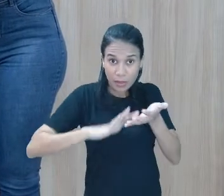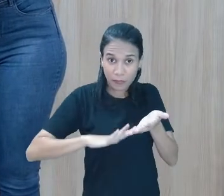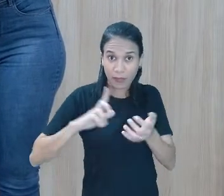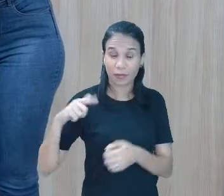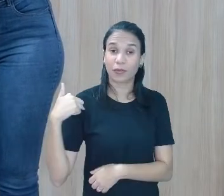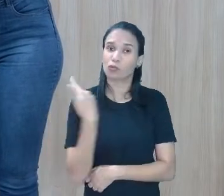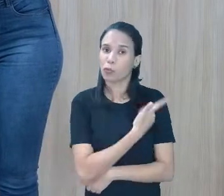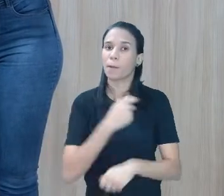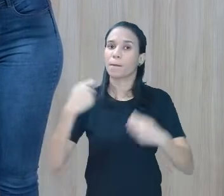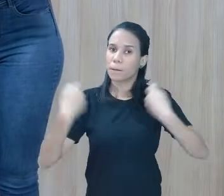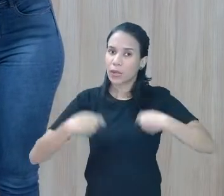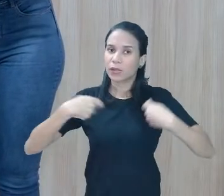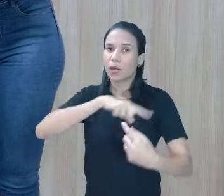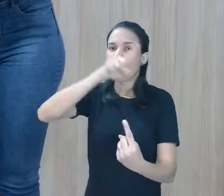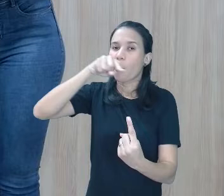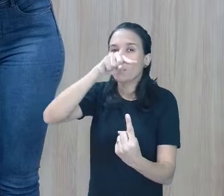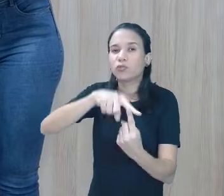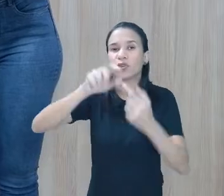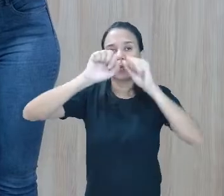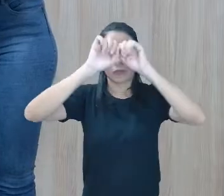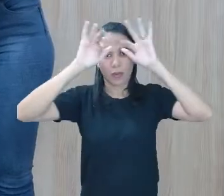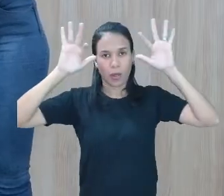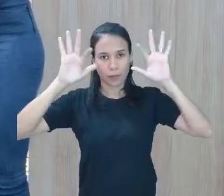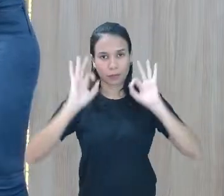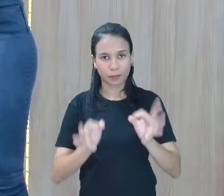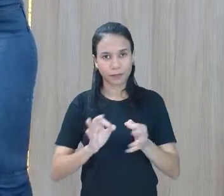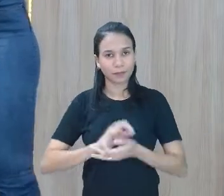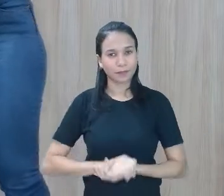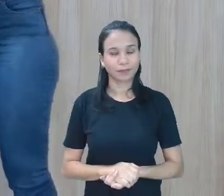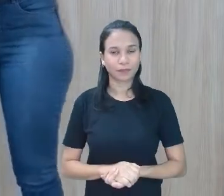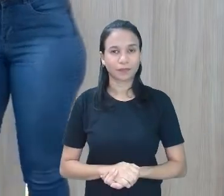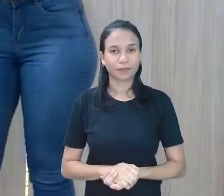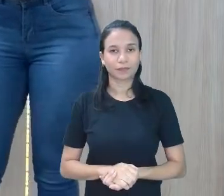para a gente, tem que ter objetivos muito claros.